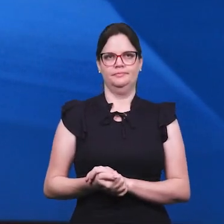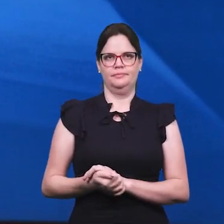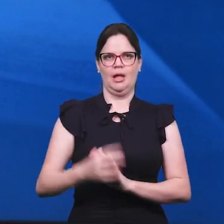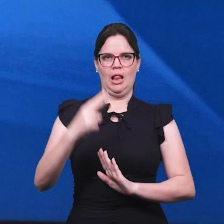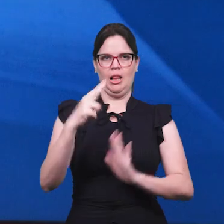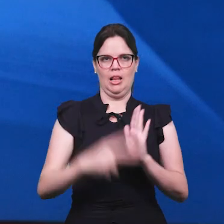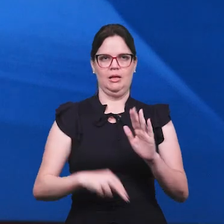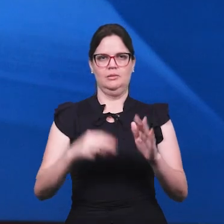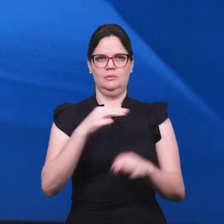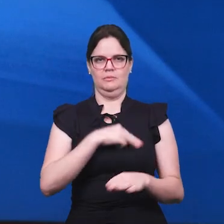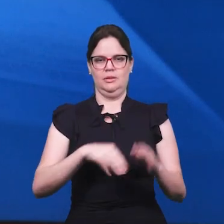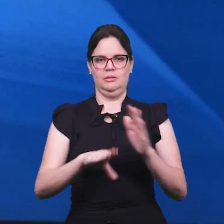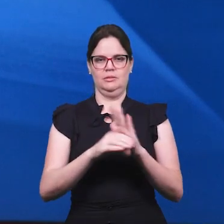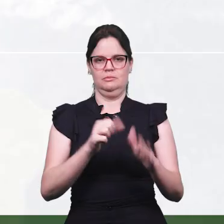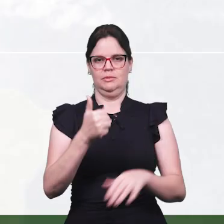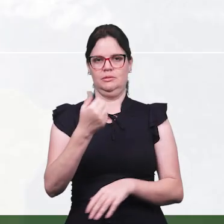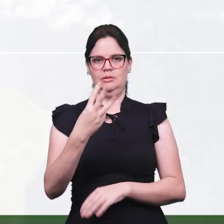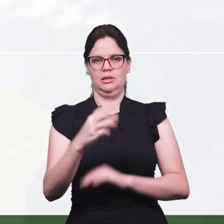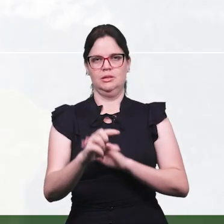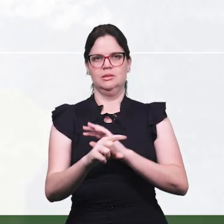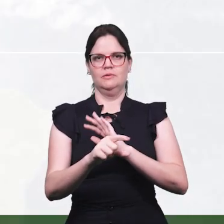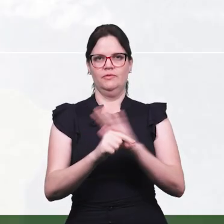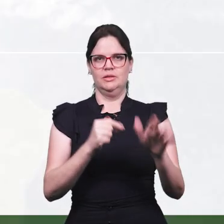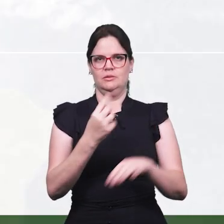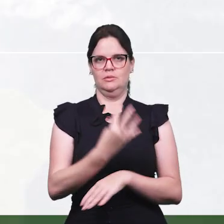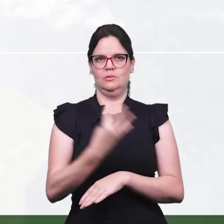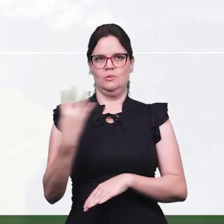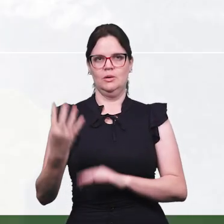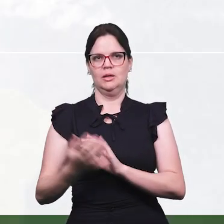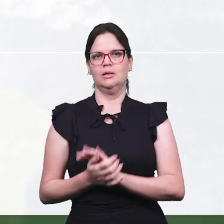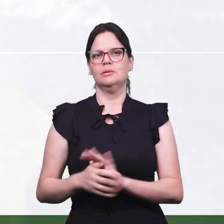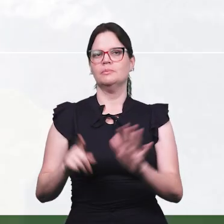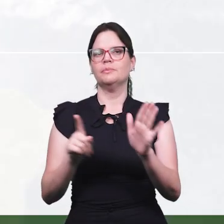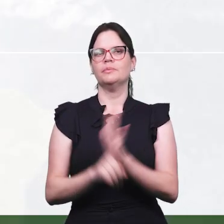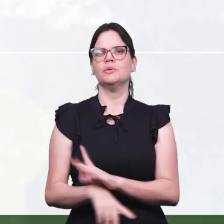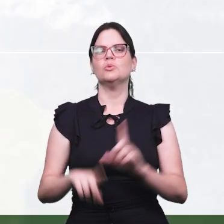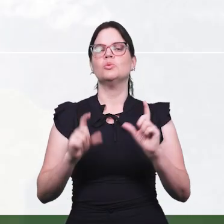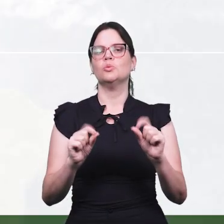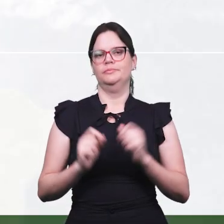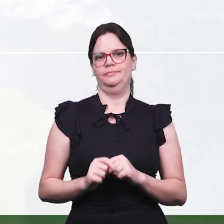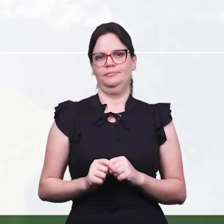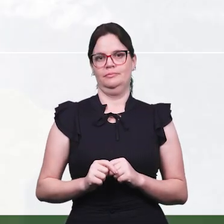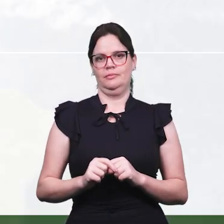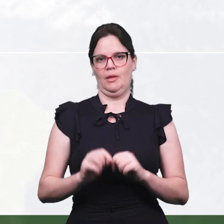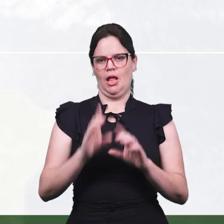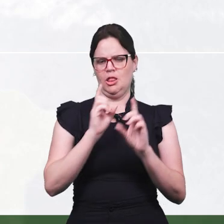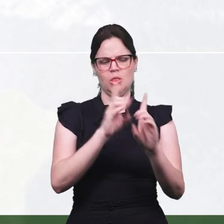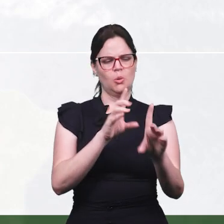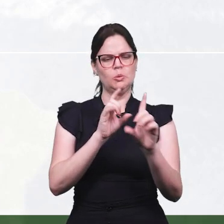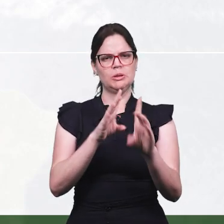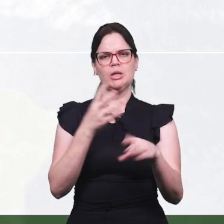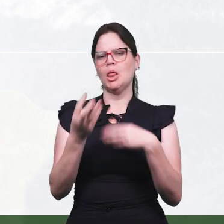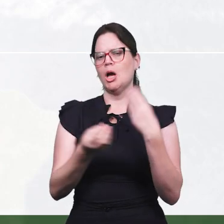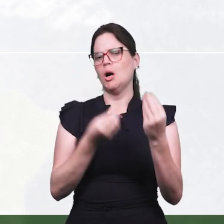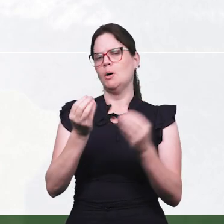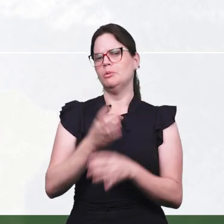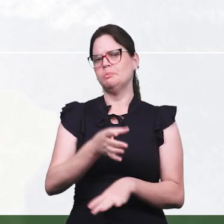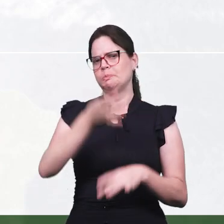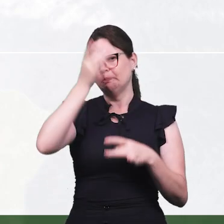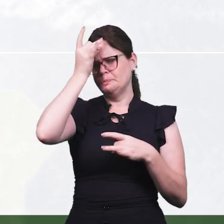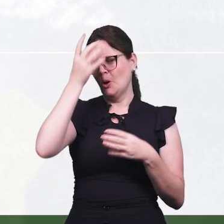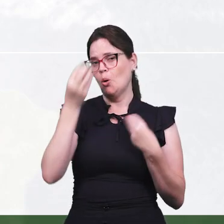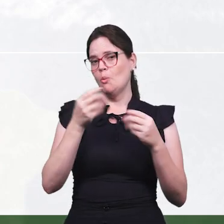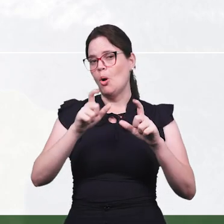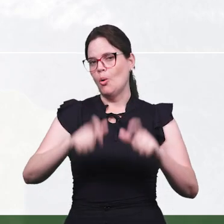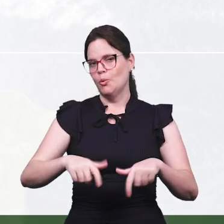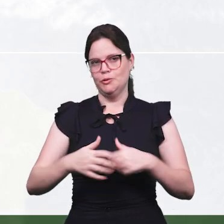assim, a número 6 diz assim, lendo Mateus capítulo 3, verso 44, então a primeira pergunta